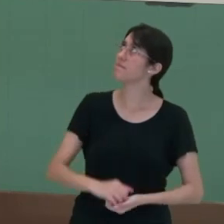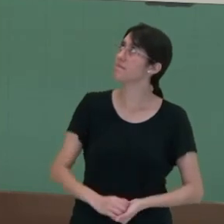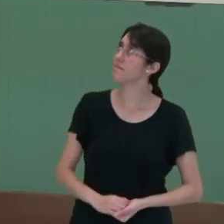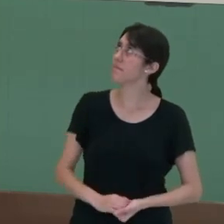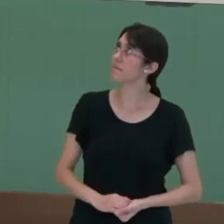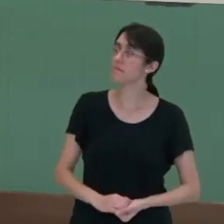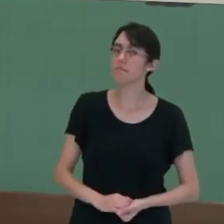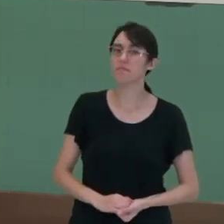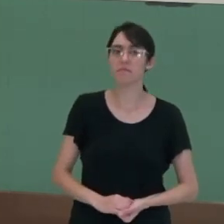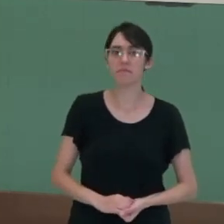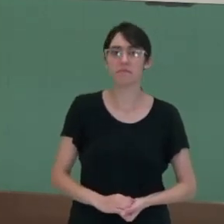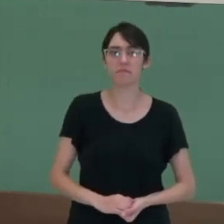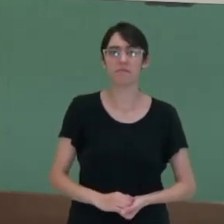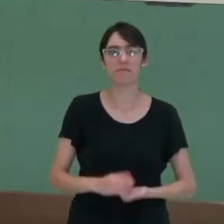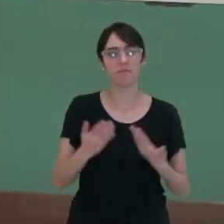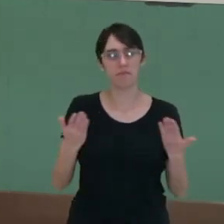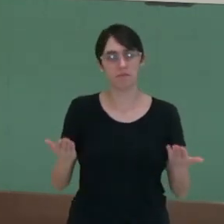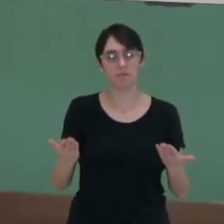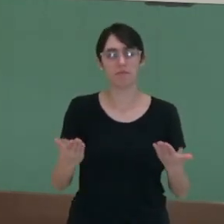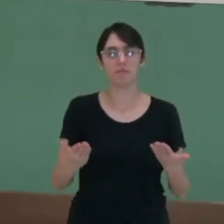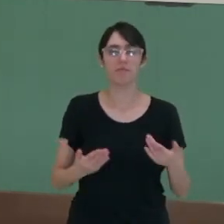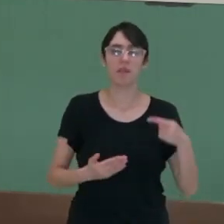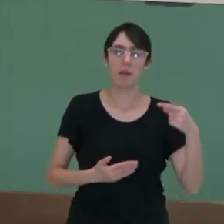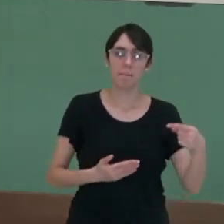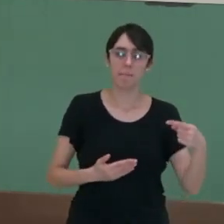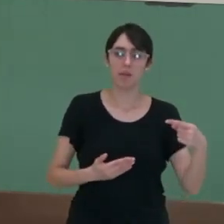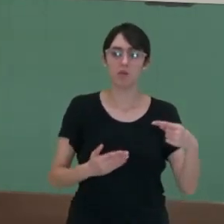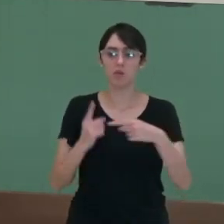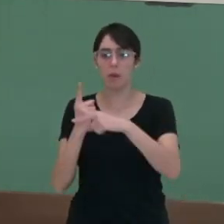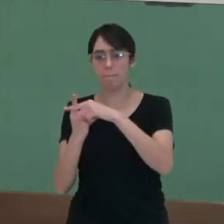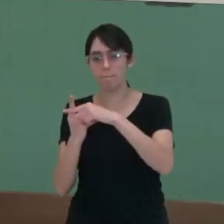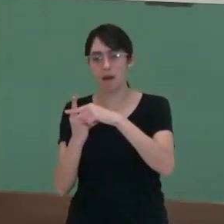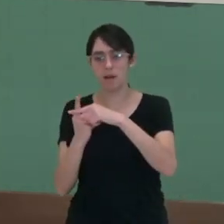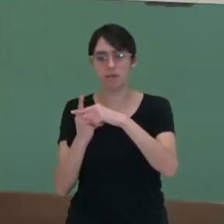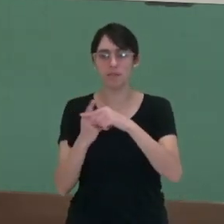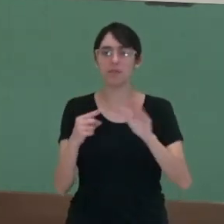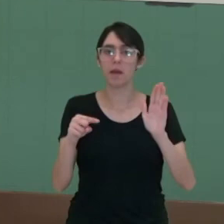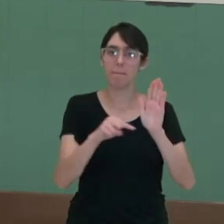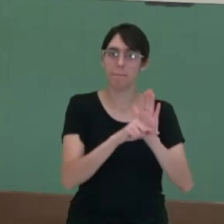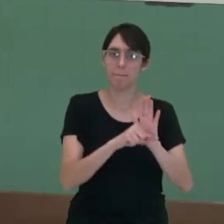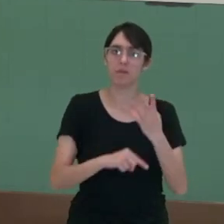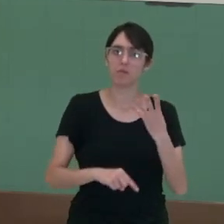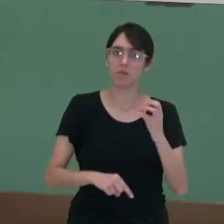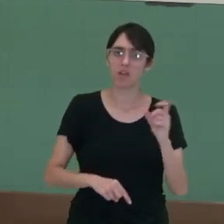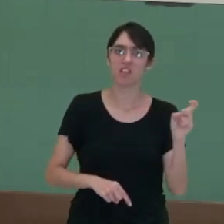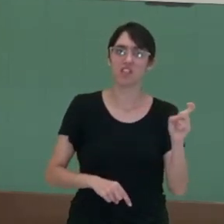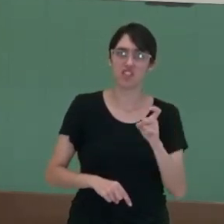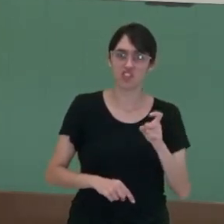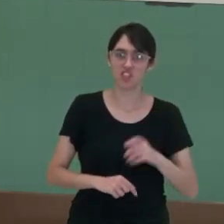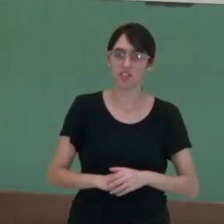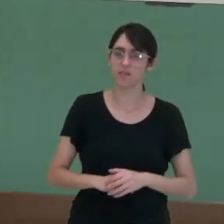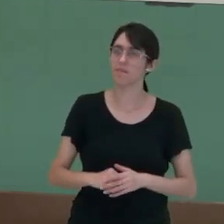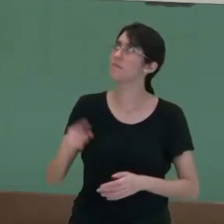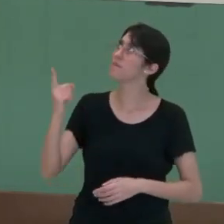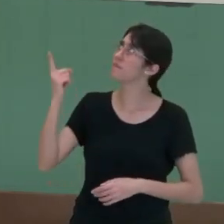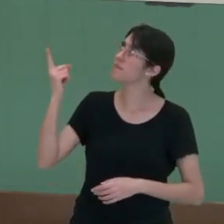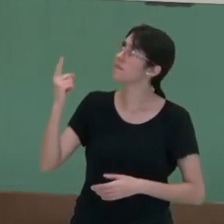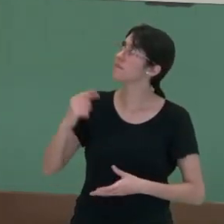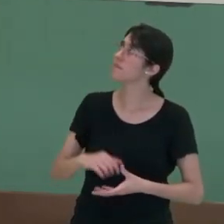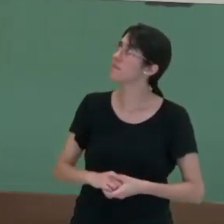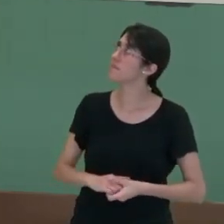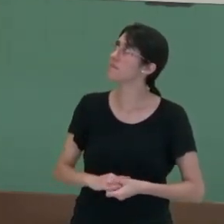Então, ficamos menos com mais 40x, menos 40x. Com 80x, 40x.